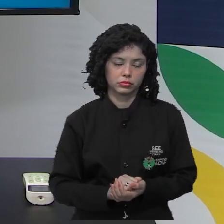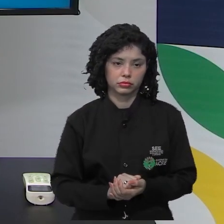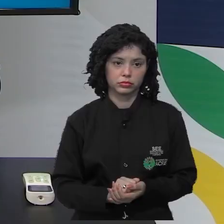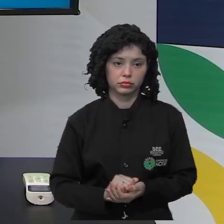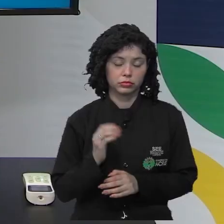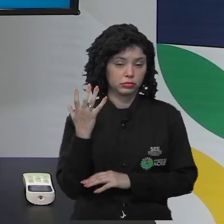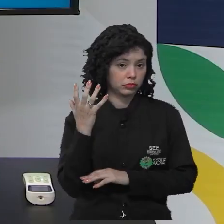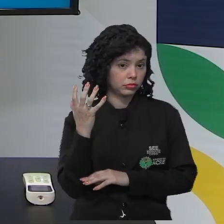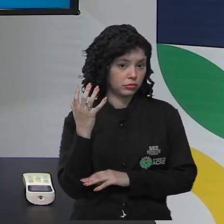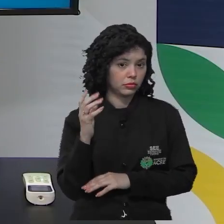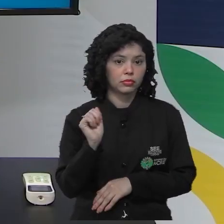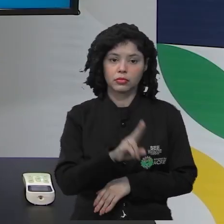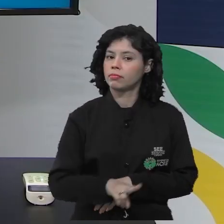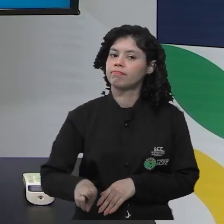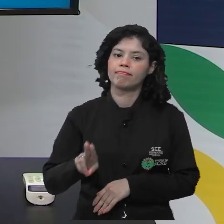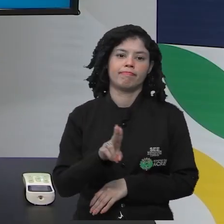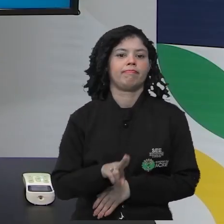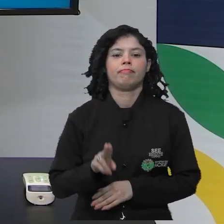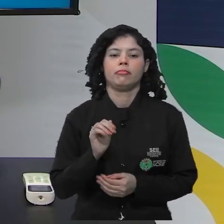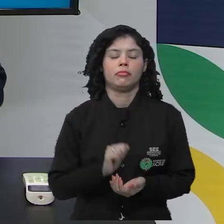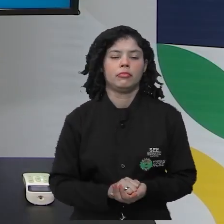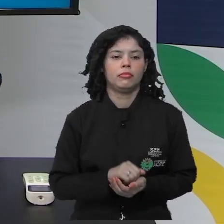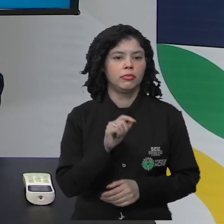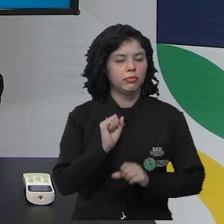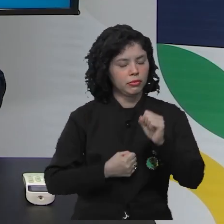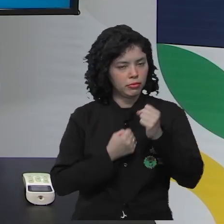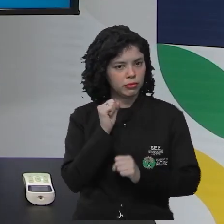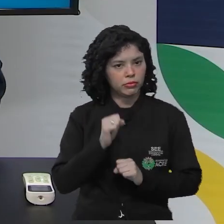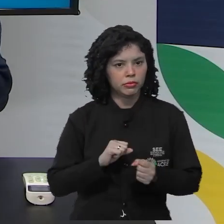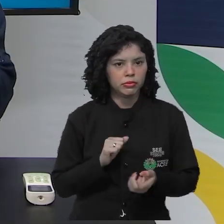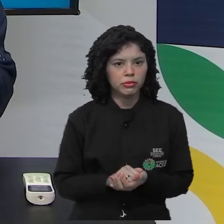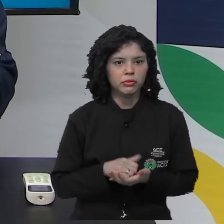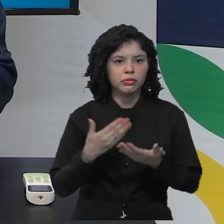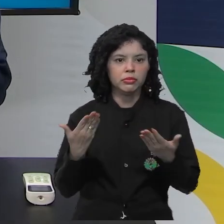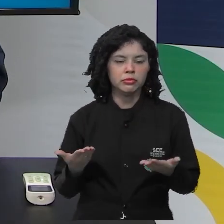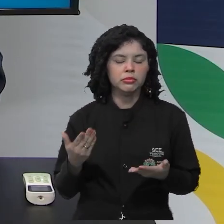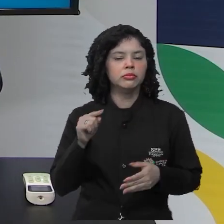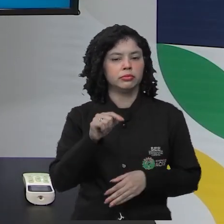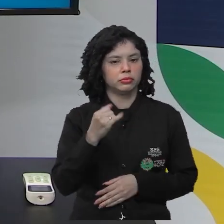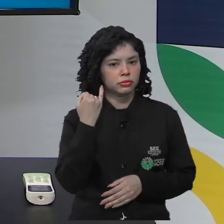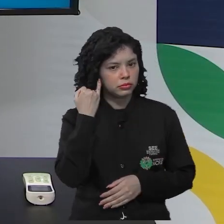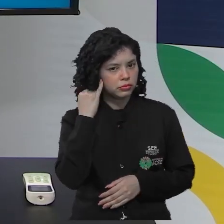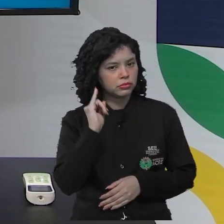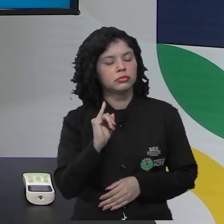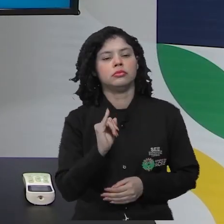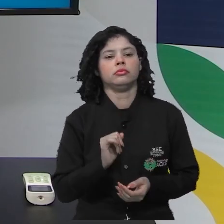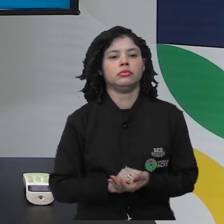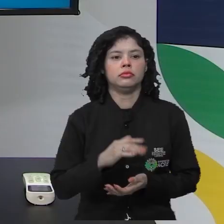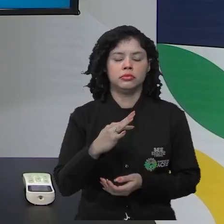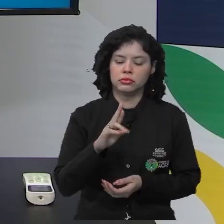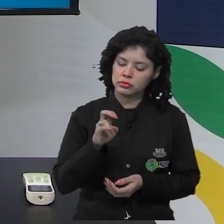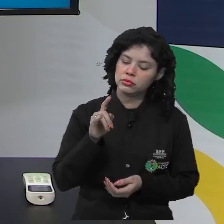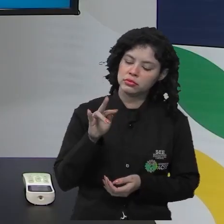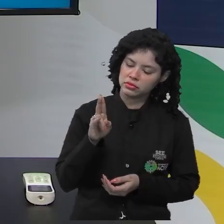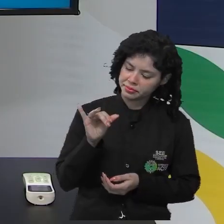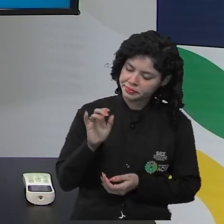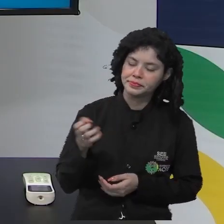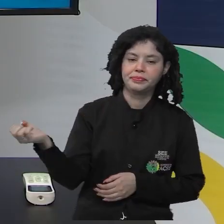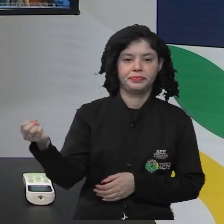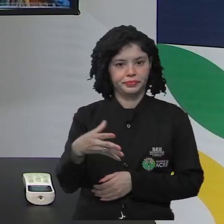de plantas que não foram utilizadas, restos industriais. Né? Então, essa é a ideia ali de ser uma fonte